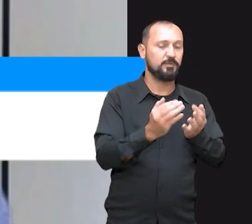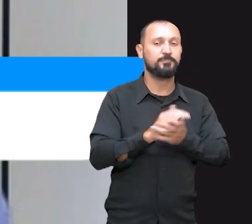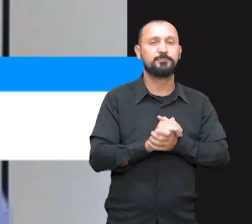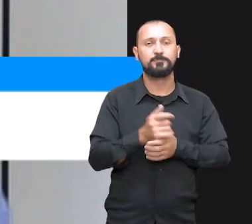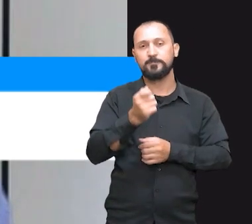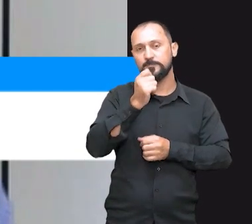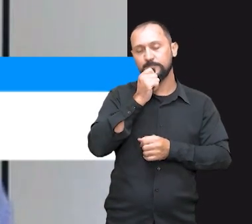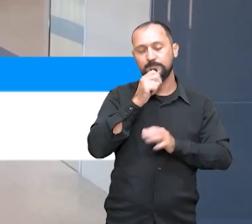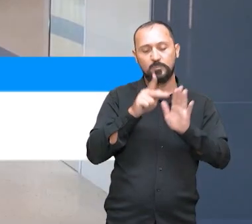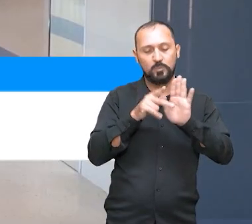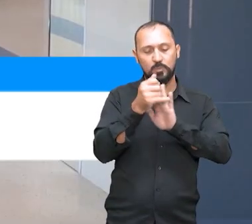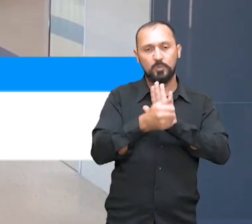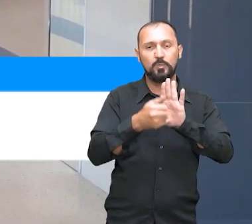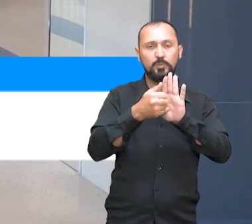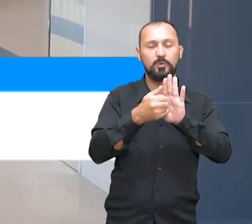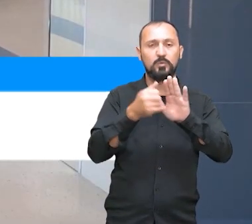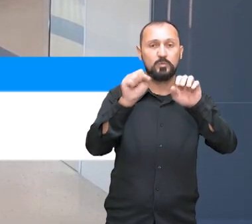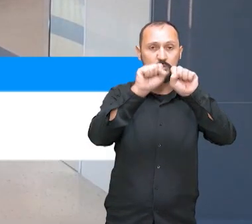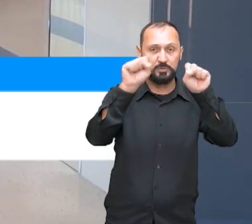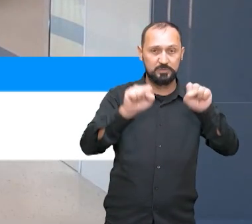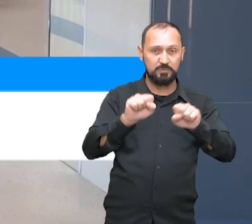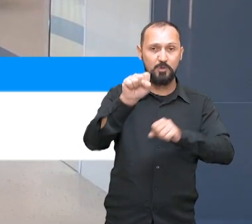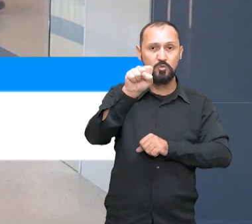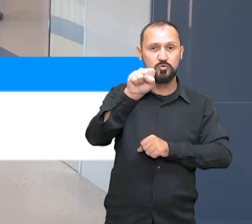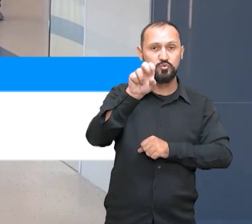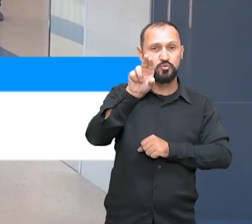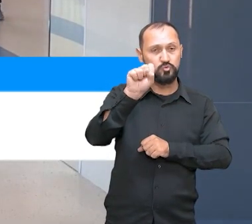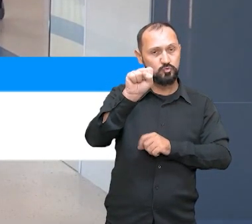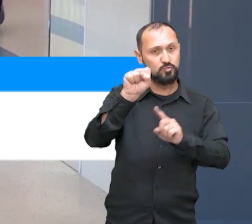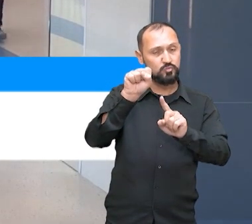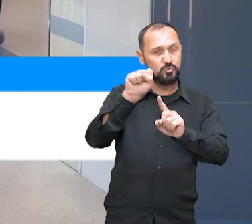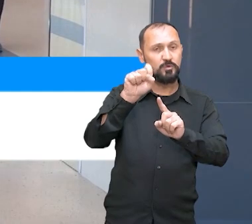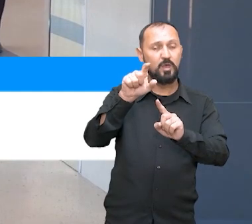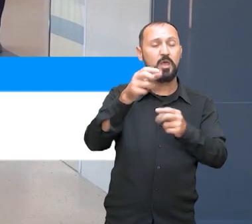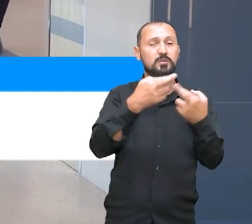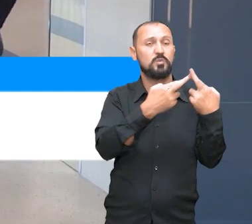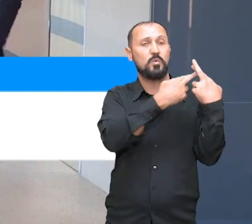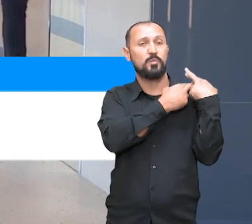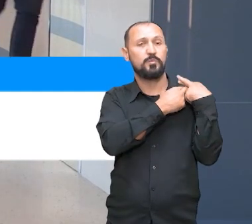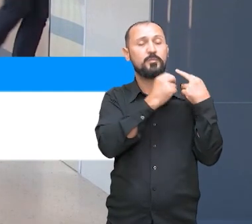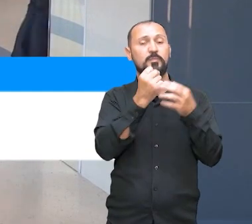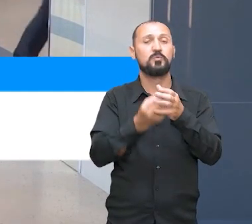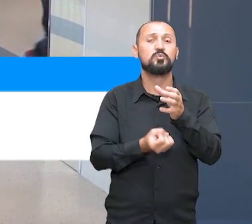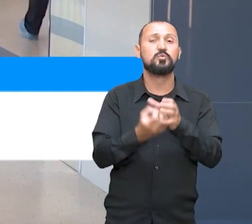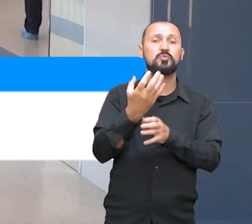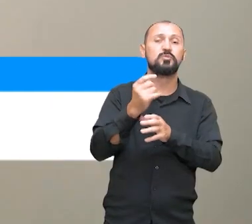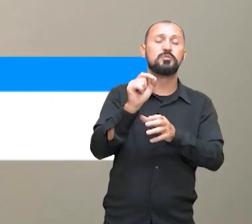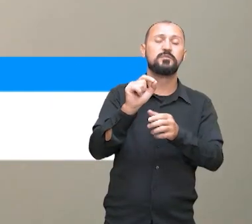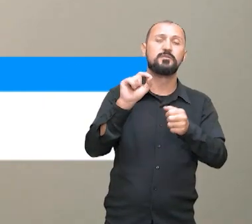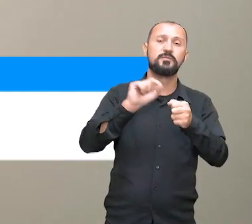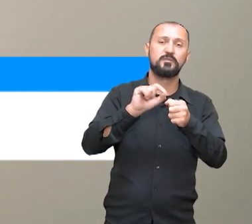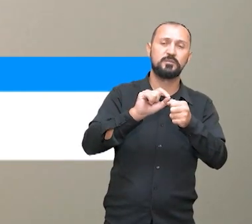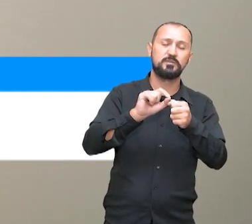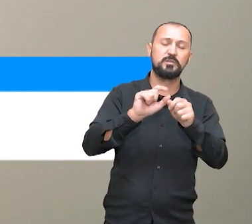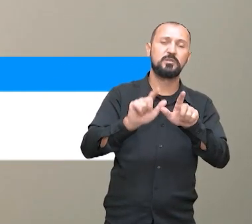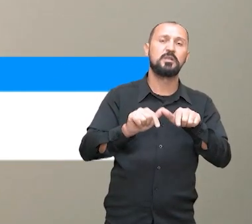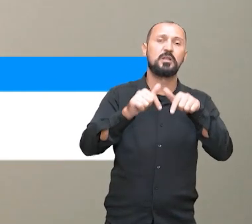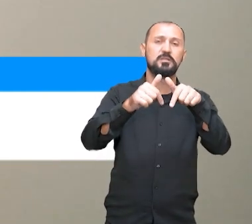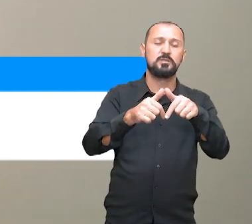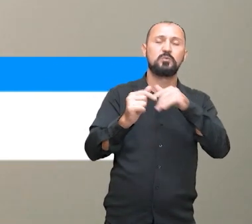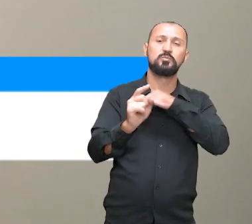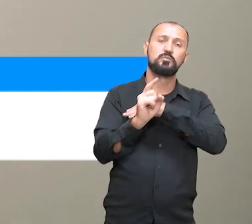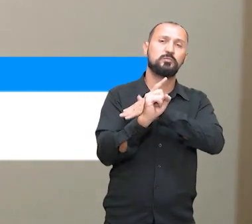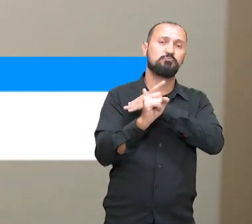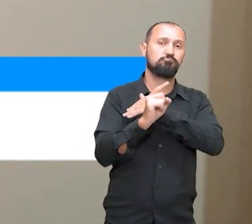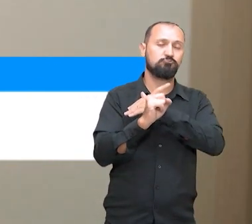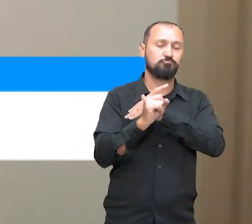seus familiares. Ainda segundo o projeto, o Sistema Único de Saúde, o SUS, será o responsável pela implantação e execução